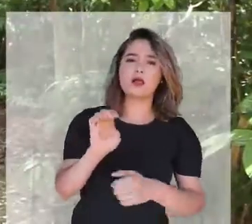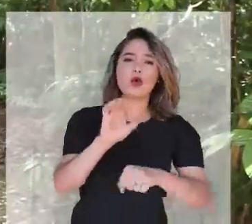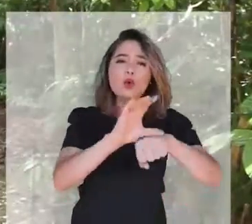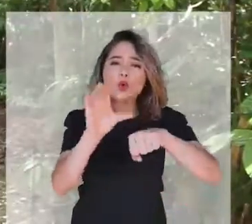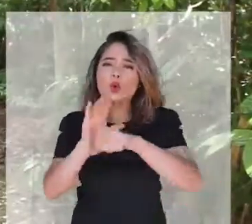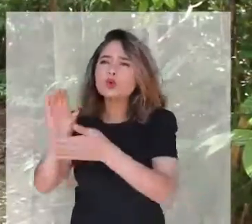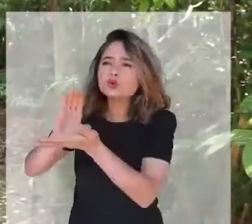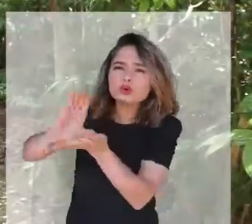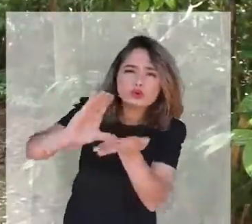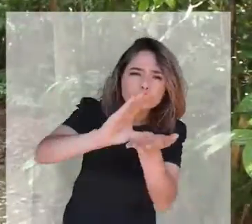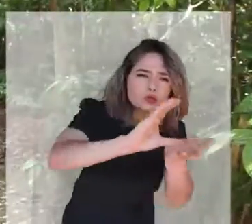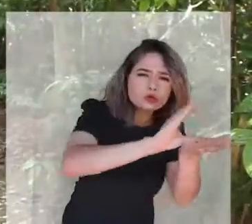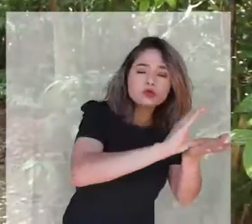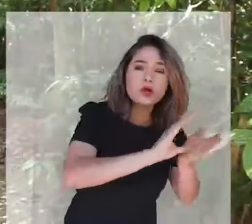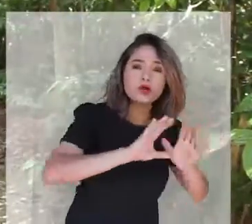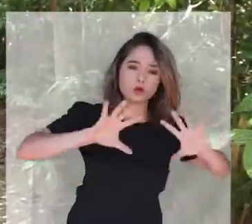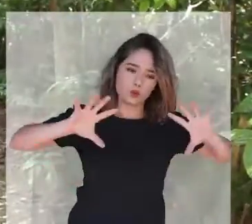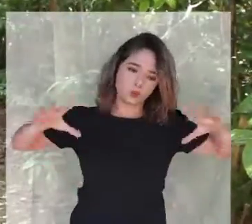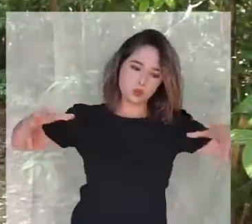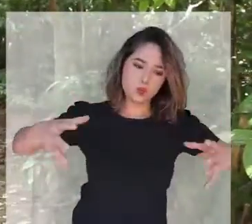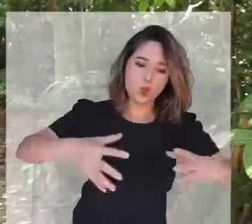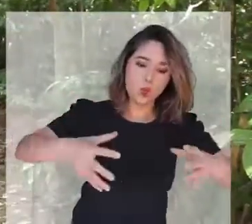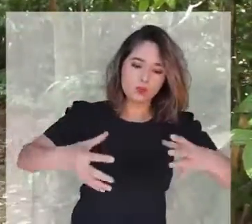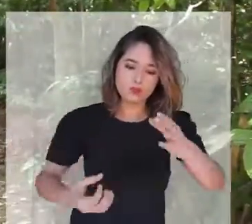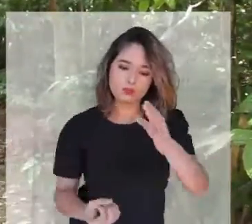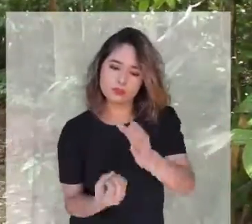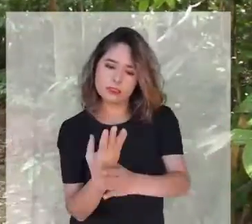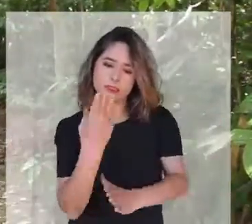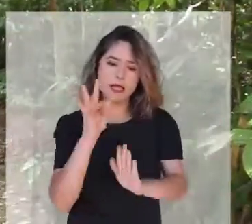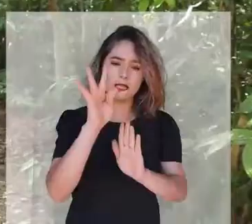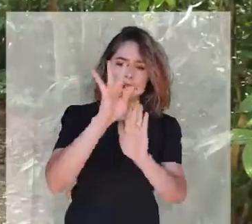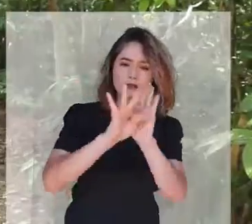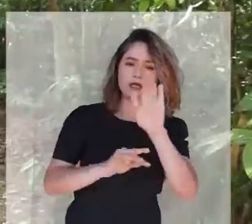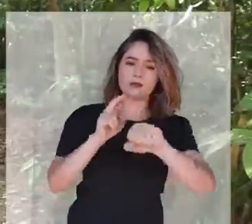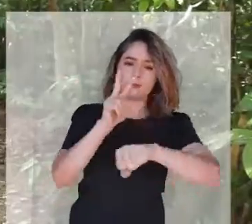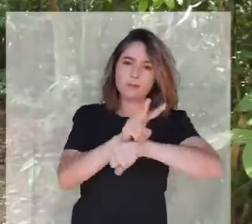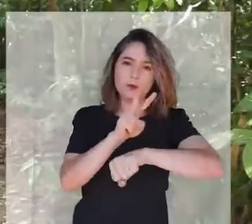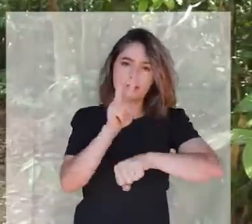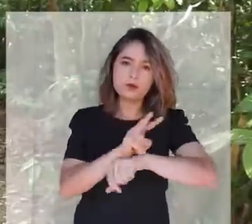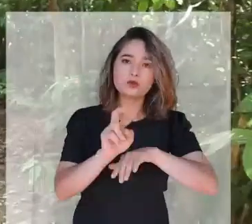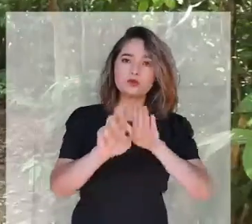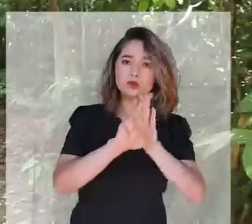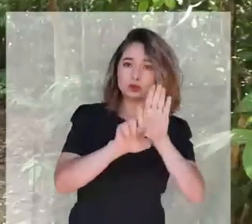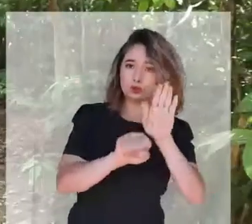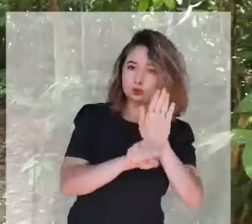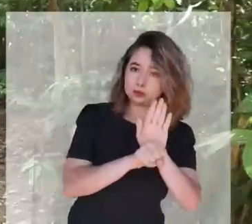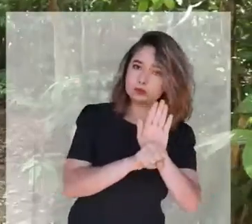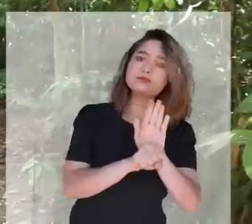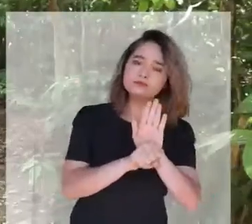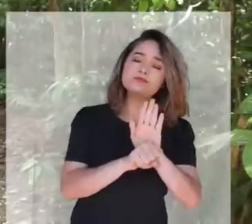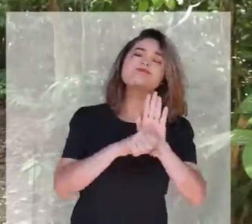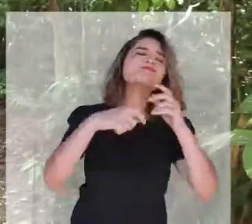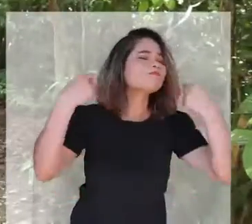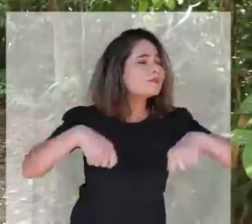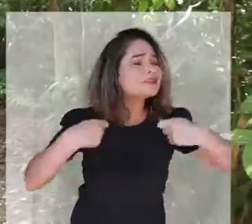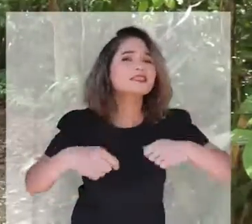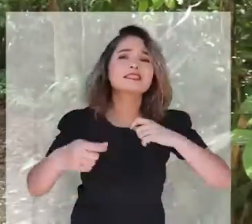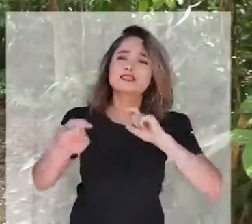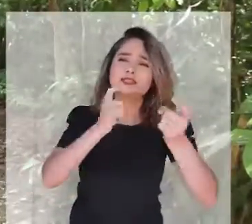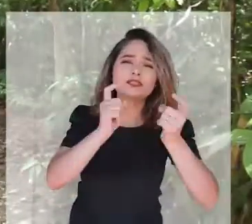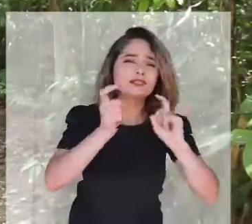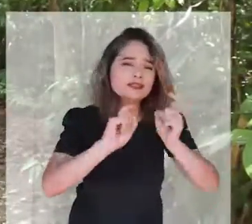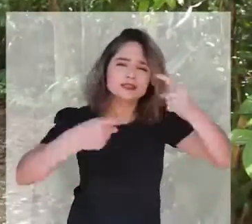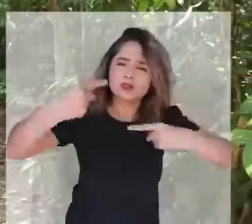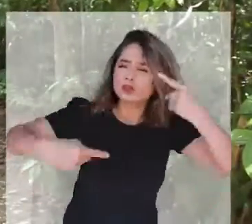criar uma resolução, criar um grande debate a respeito desta revolução copernicana, que é inserir